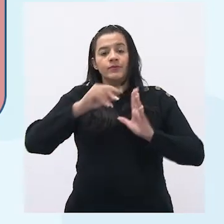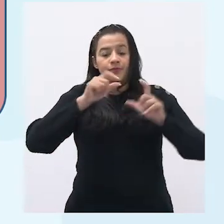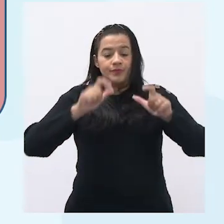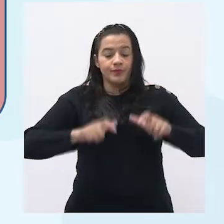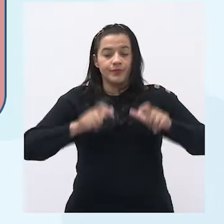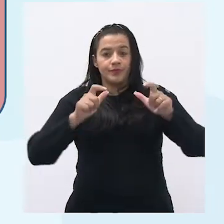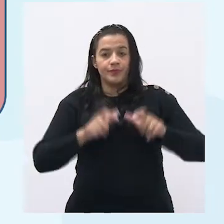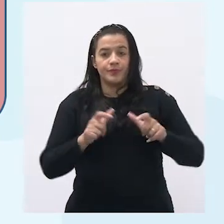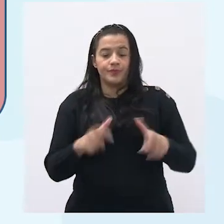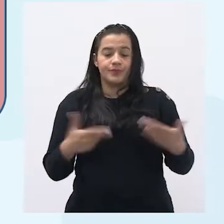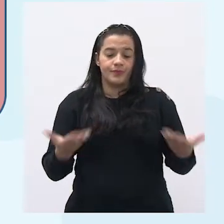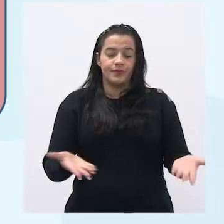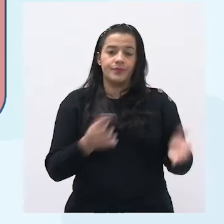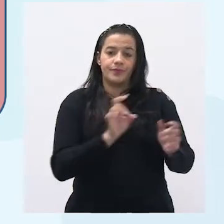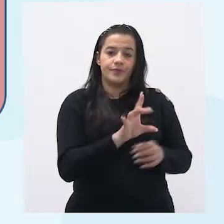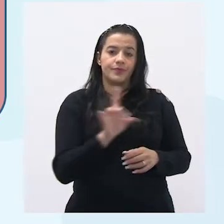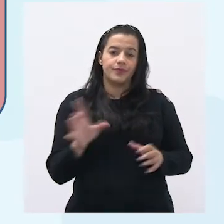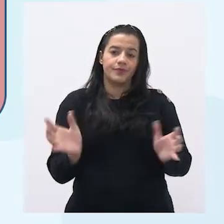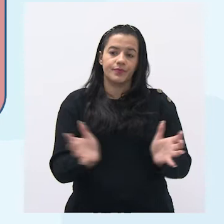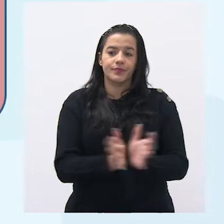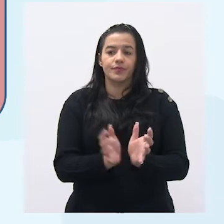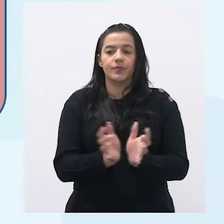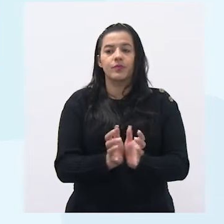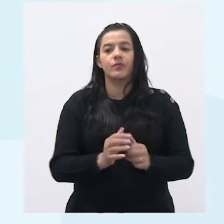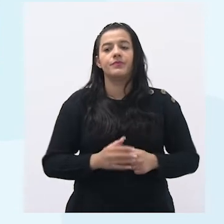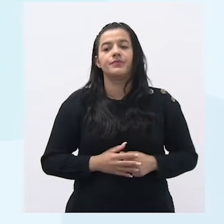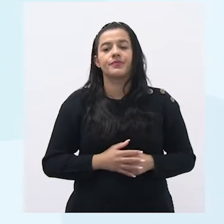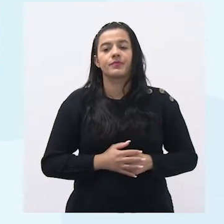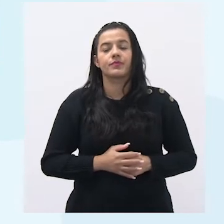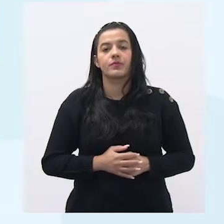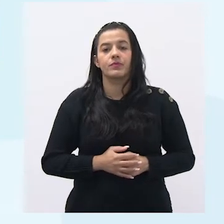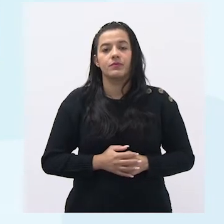ali daquele grupo. Próximo slide, por favor.